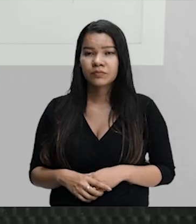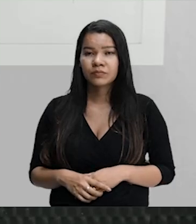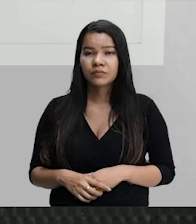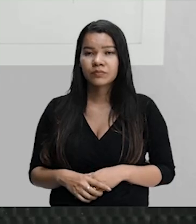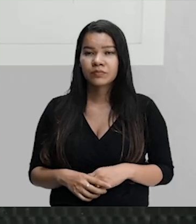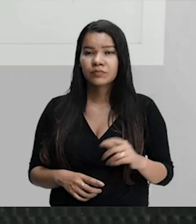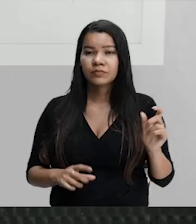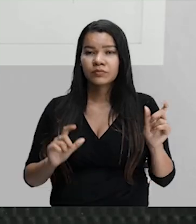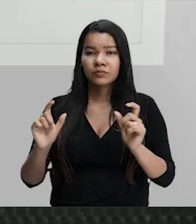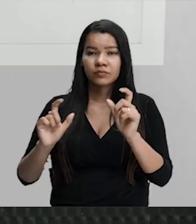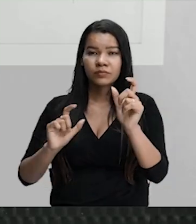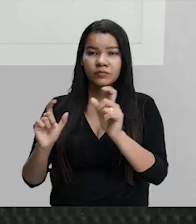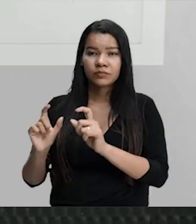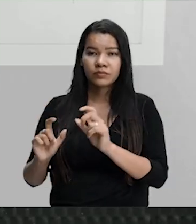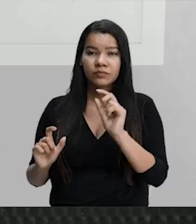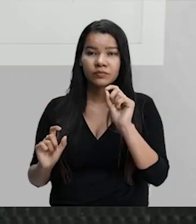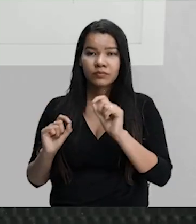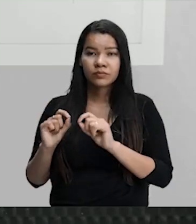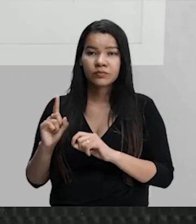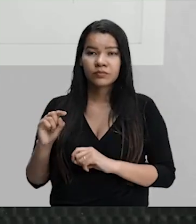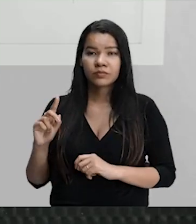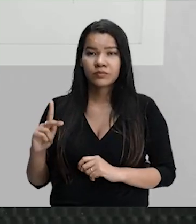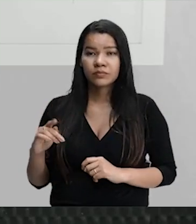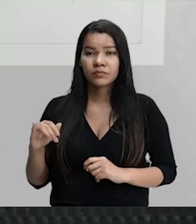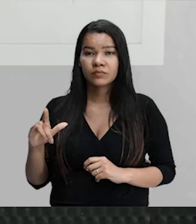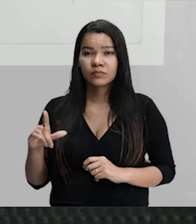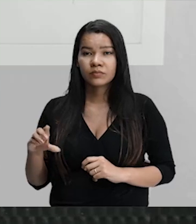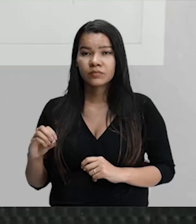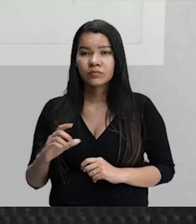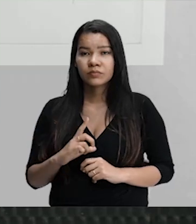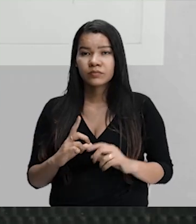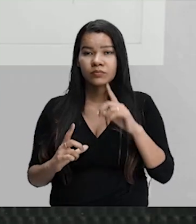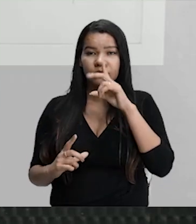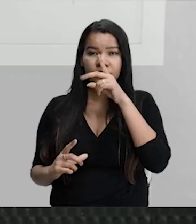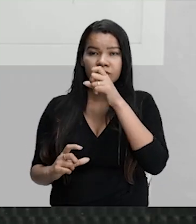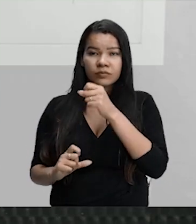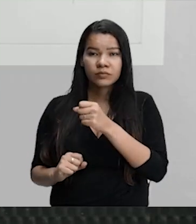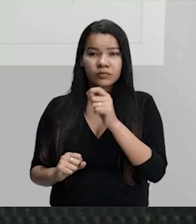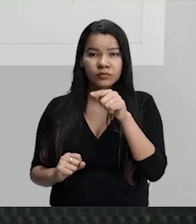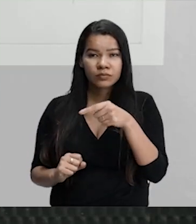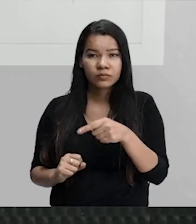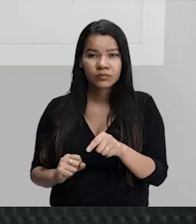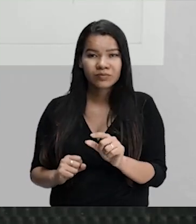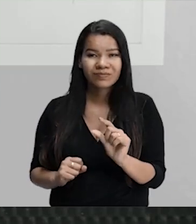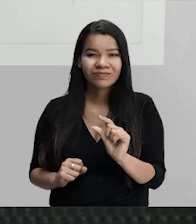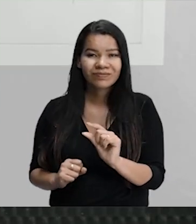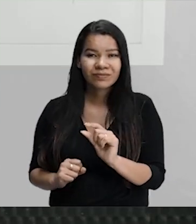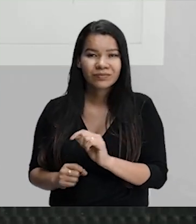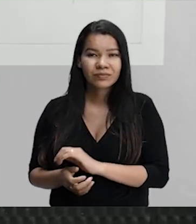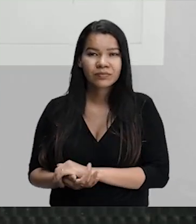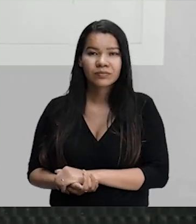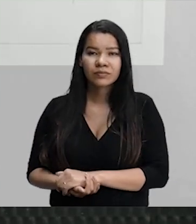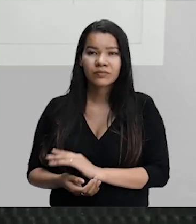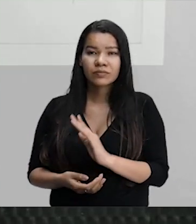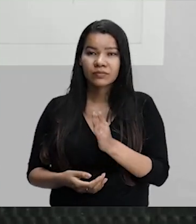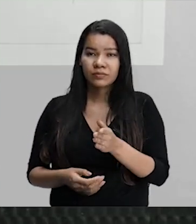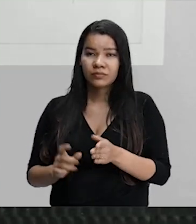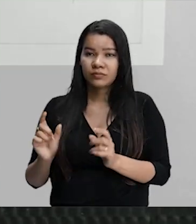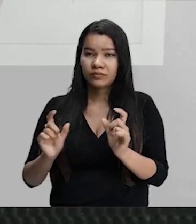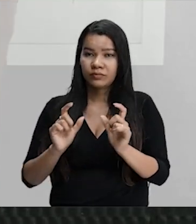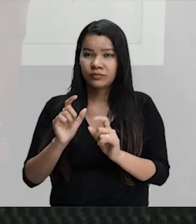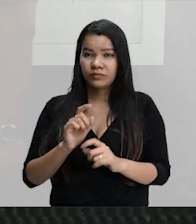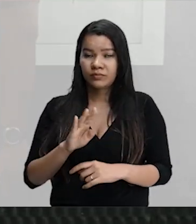então essas partículas, né, que é o hélio, ele tem ali um poder de penetração bem pequeno. Já as